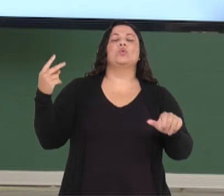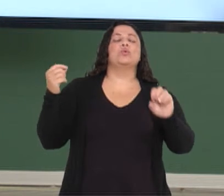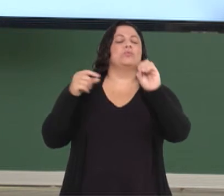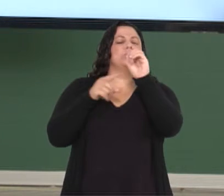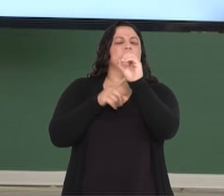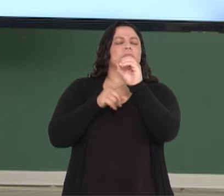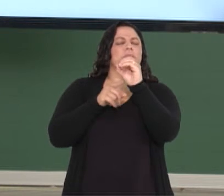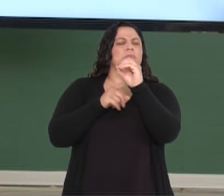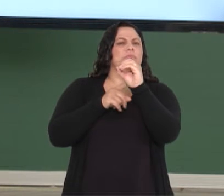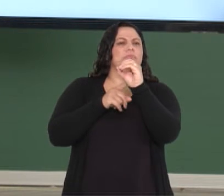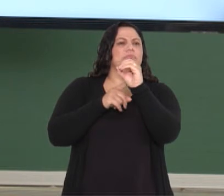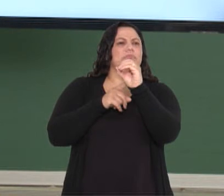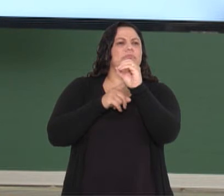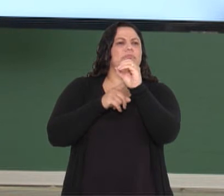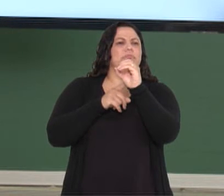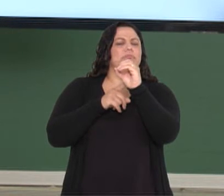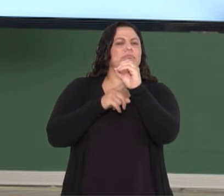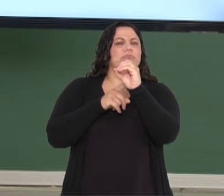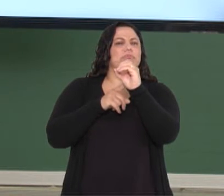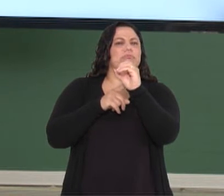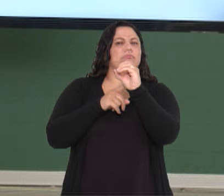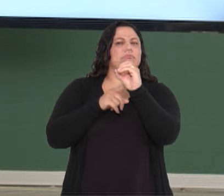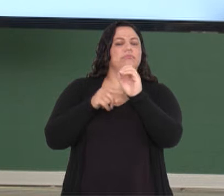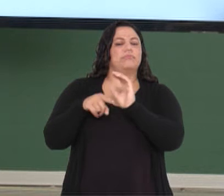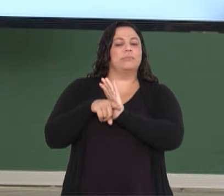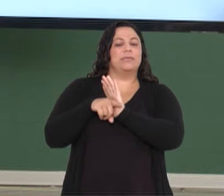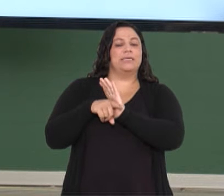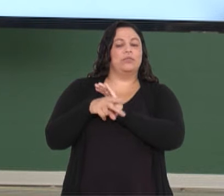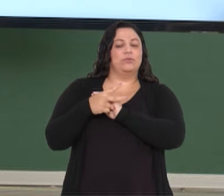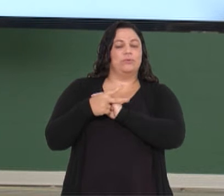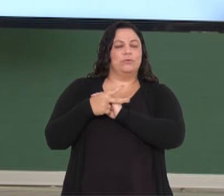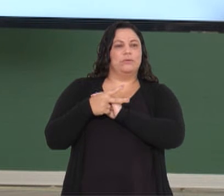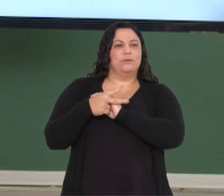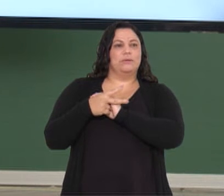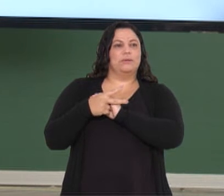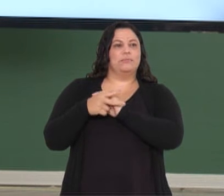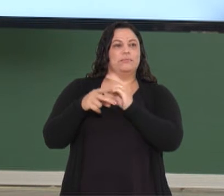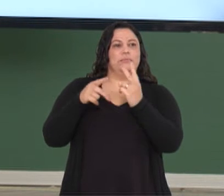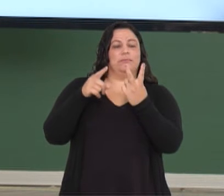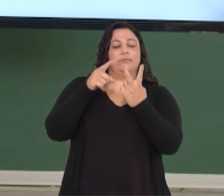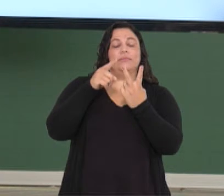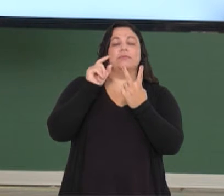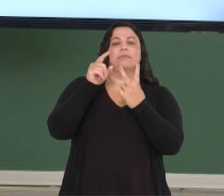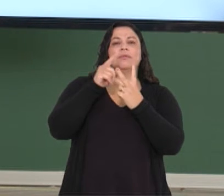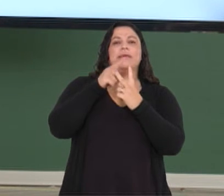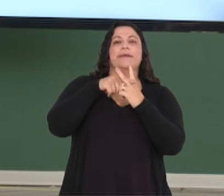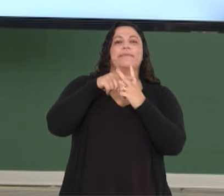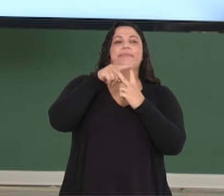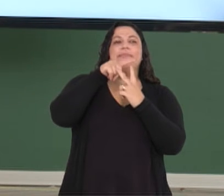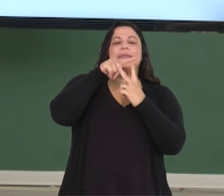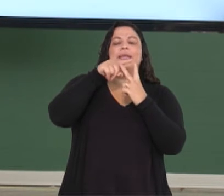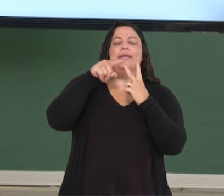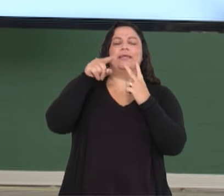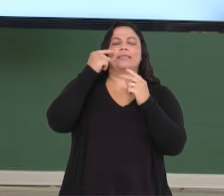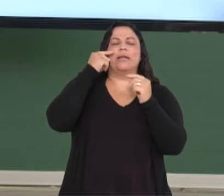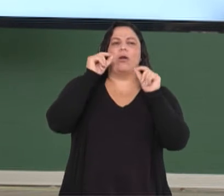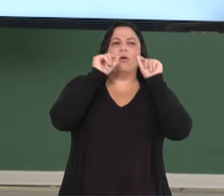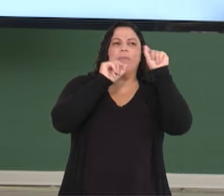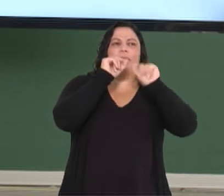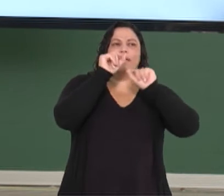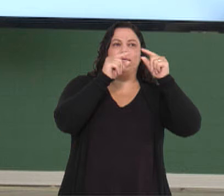Zero. Logo, o meu termo seguinte dá negativo 2. Agora eu pego a raiz, multiplico por negativo 2,